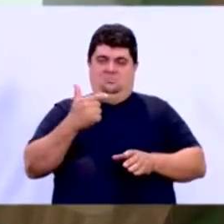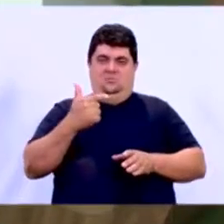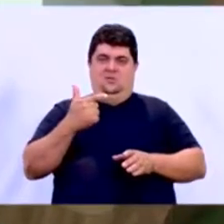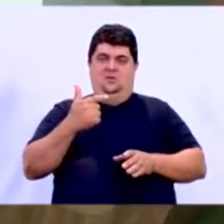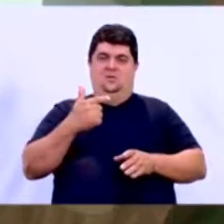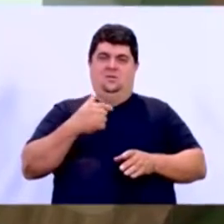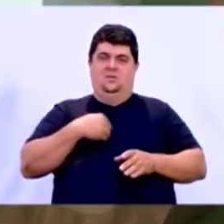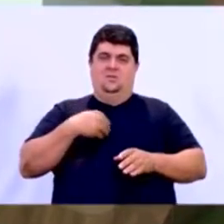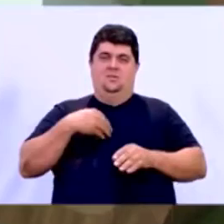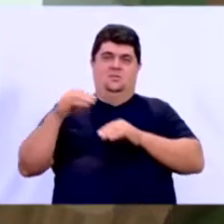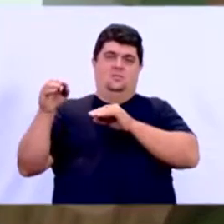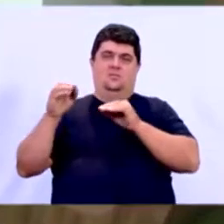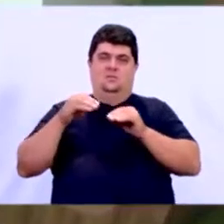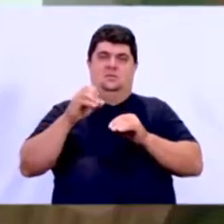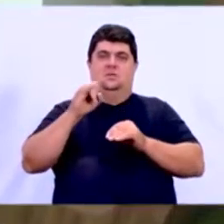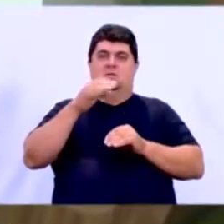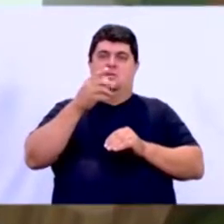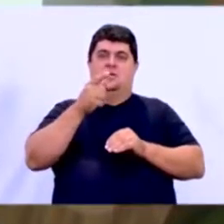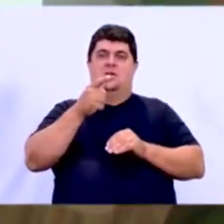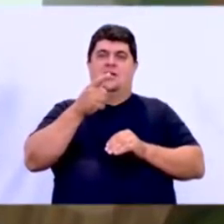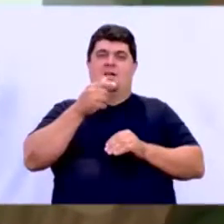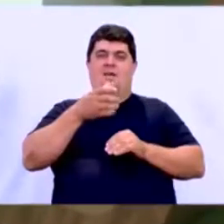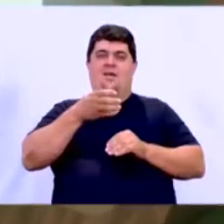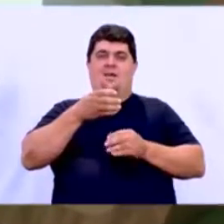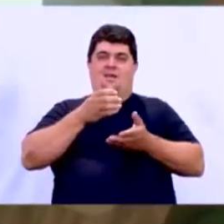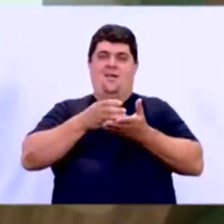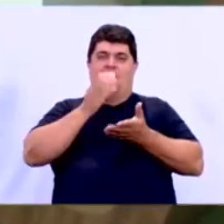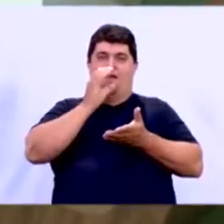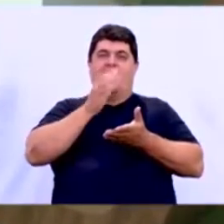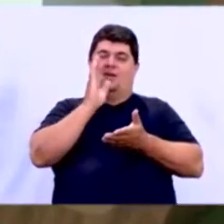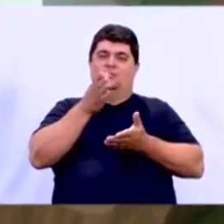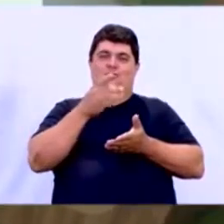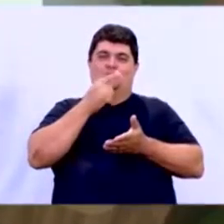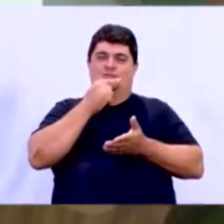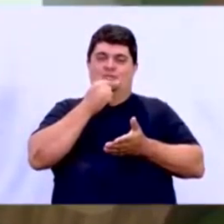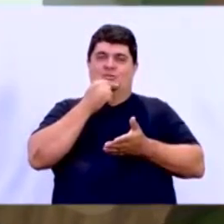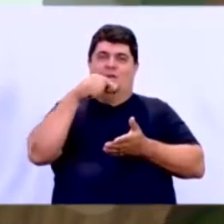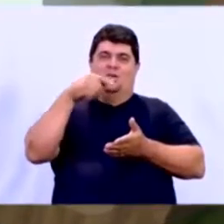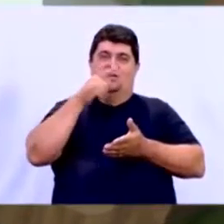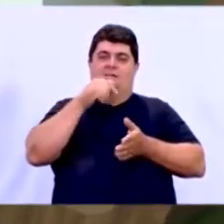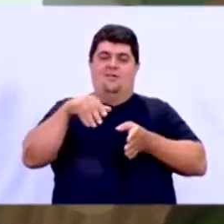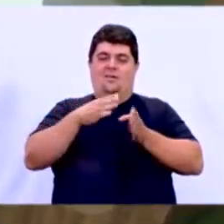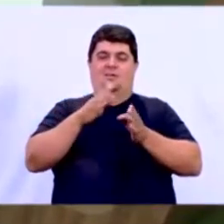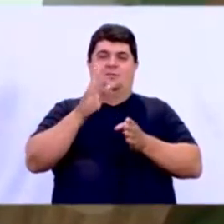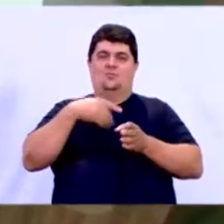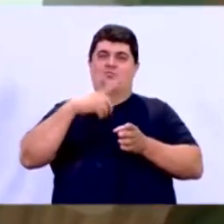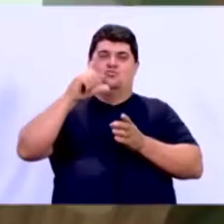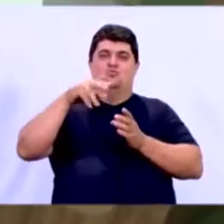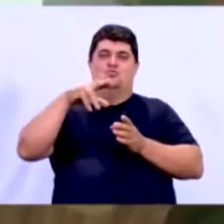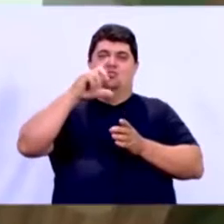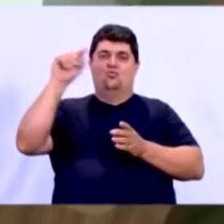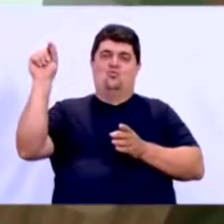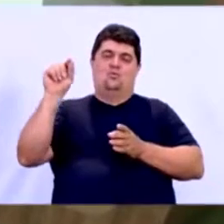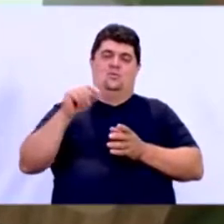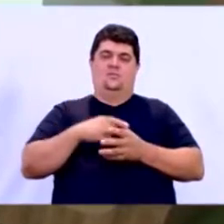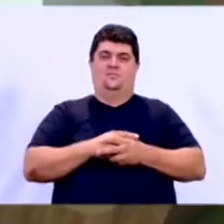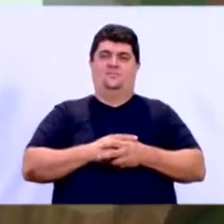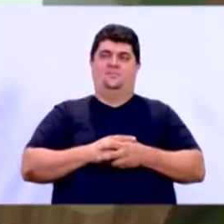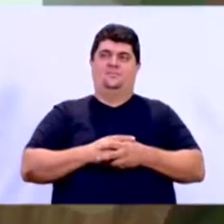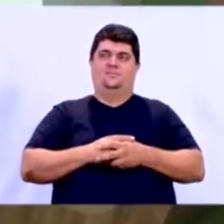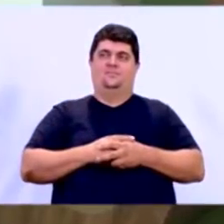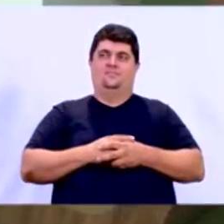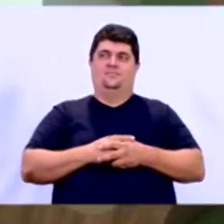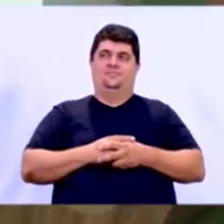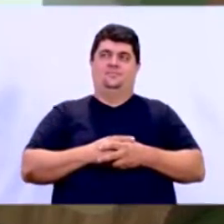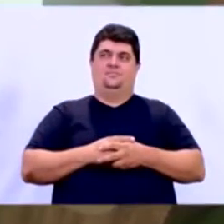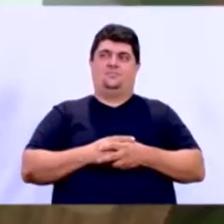eu já diz que quem bebe da água do Mandeira não sai mais aqui. Eu acho que eu não saio mais não, porque eu acho que eu já bebi da água aqui.